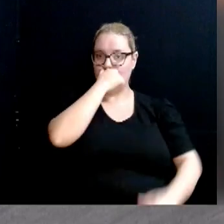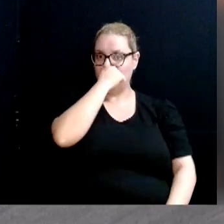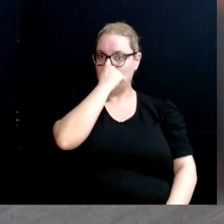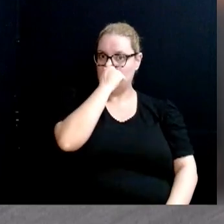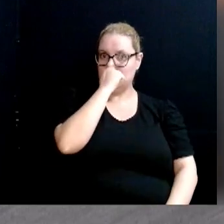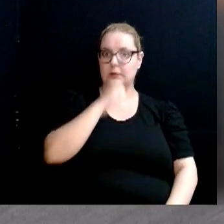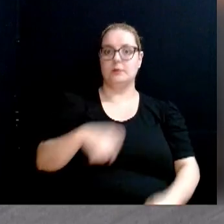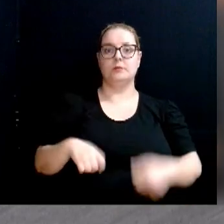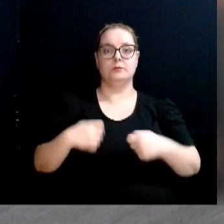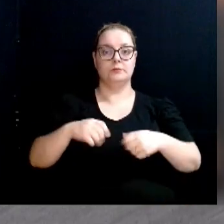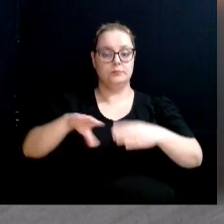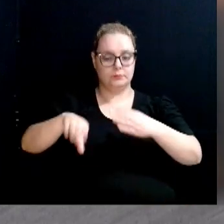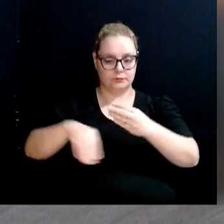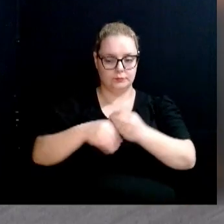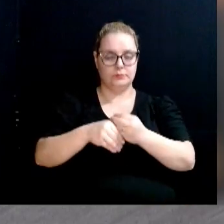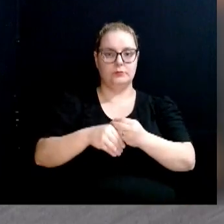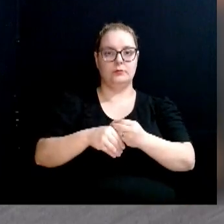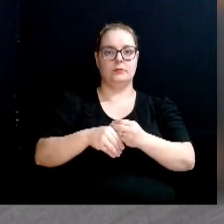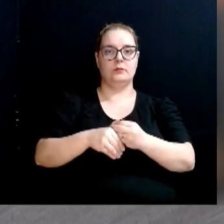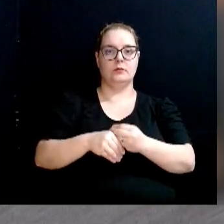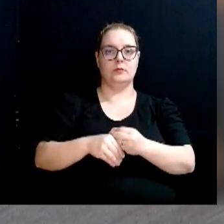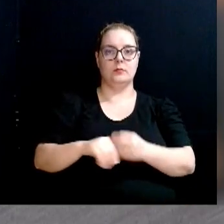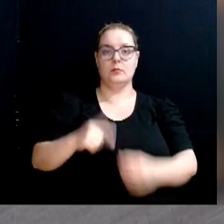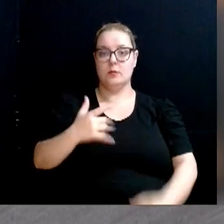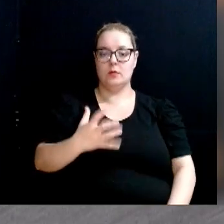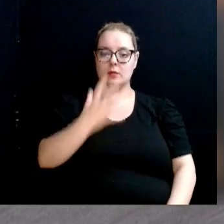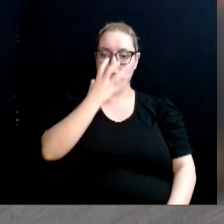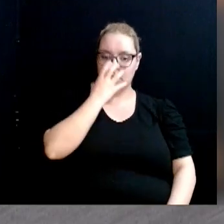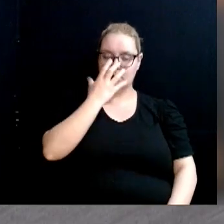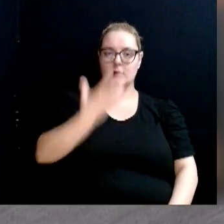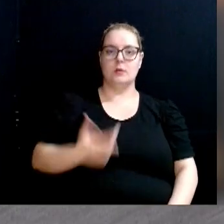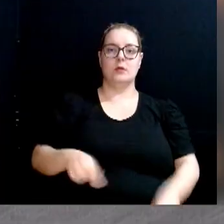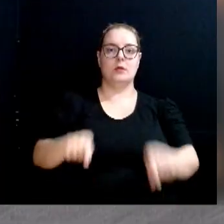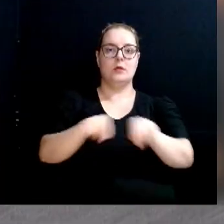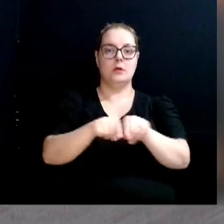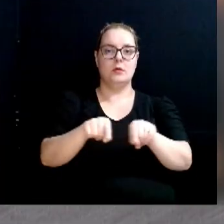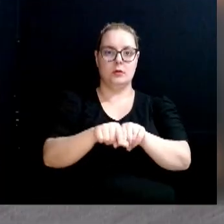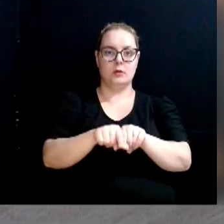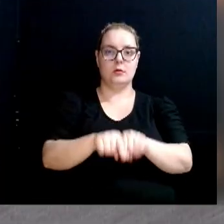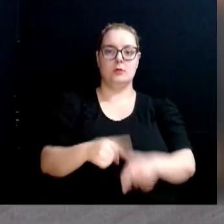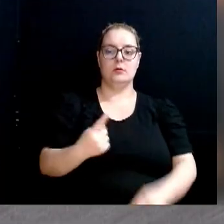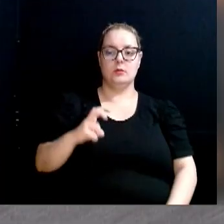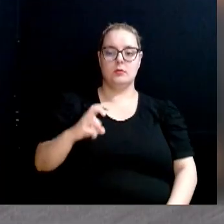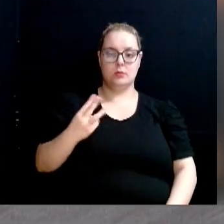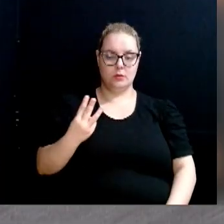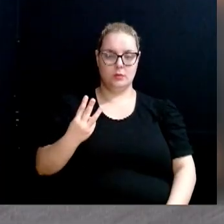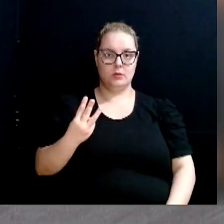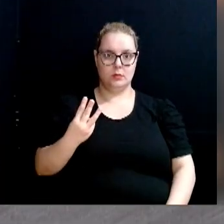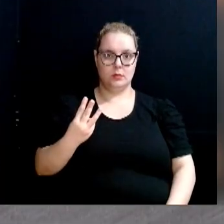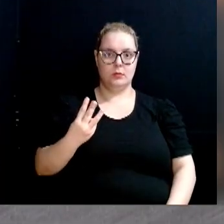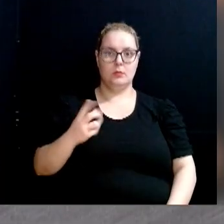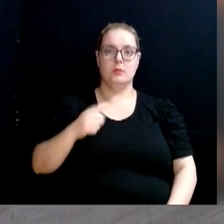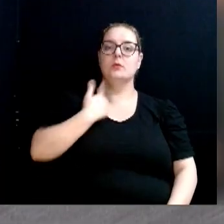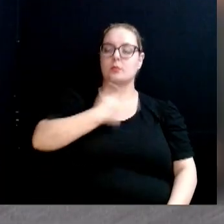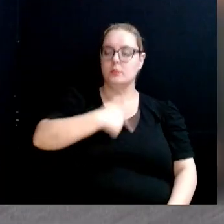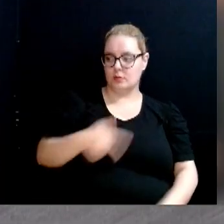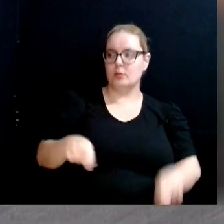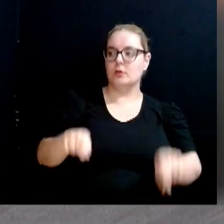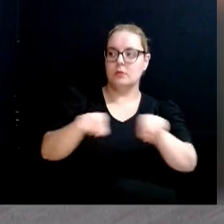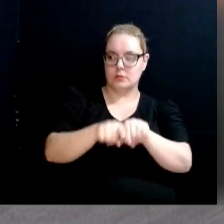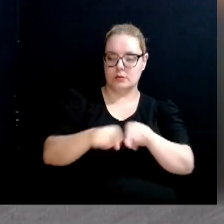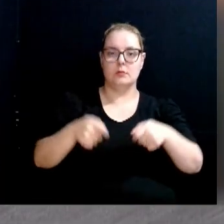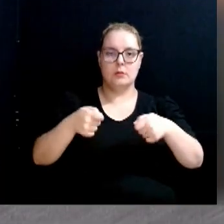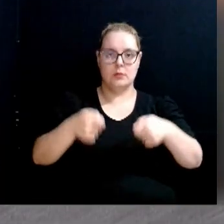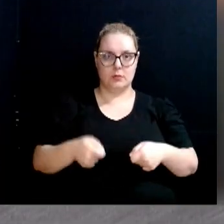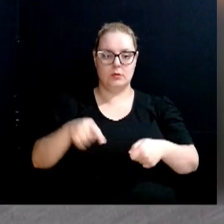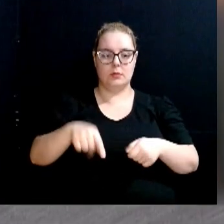emenda, sem a focinheira, e também através de um 53. Nós vamos também estabelecer nesse